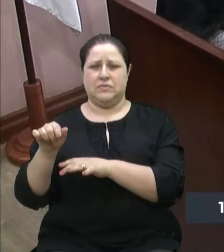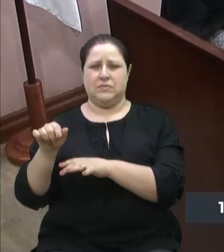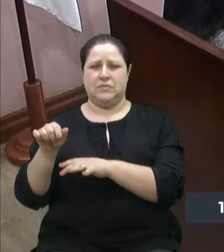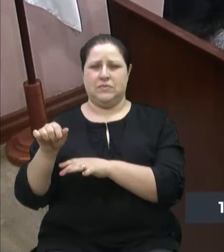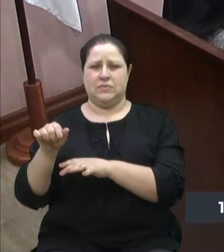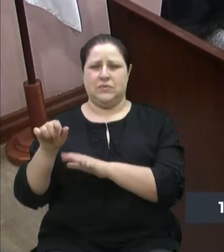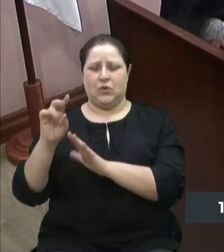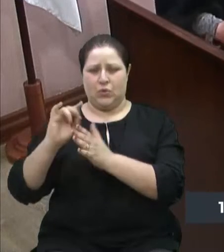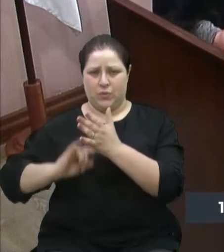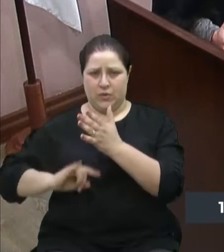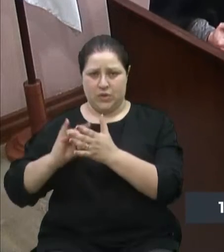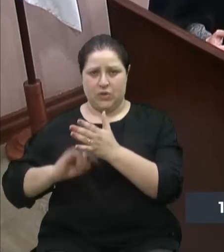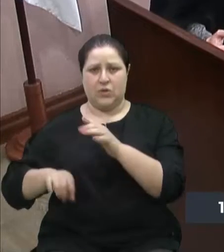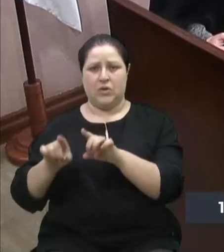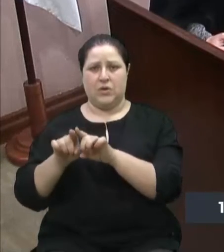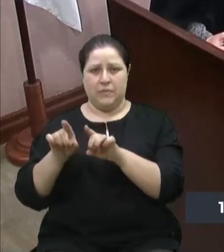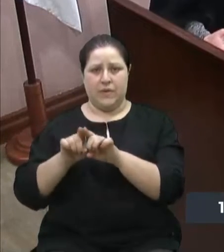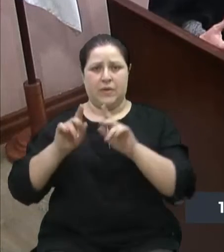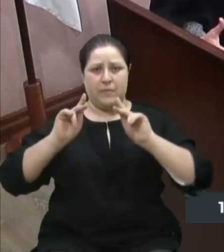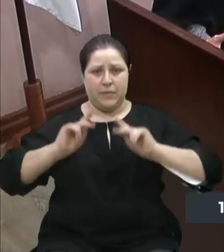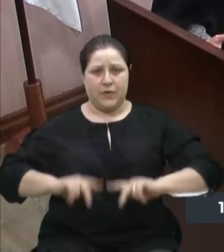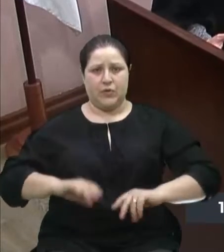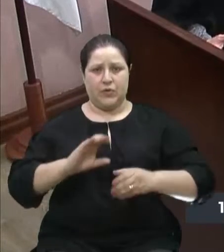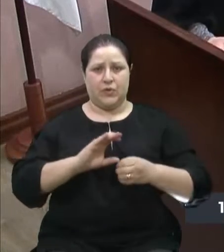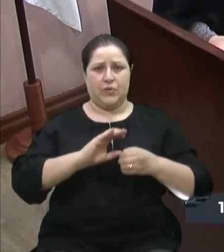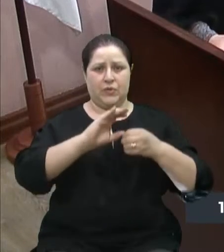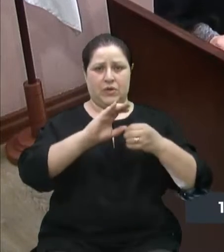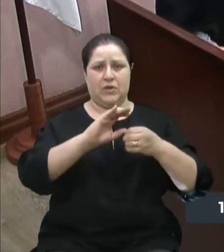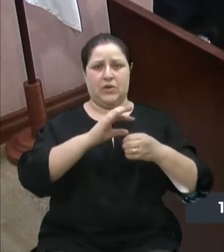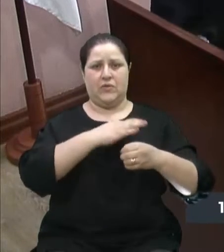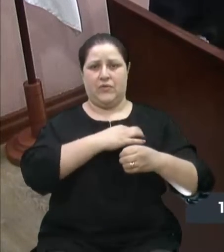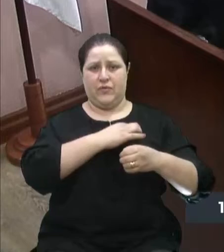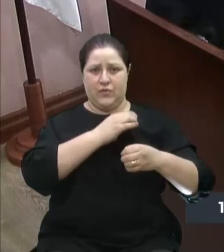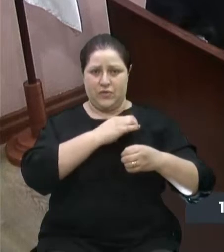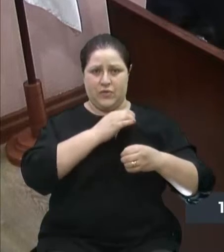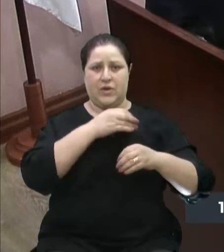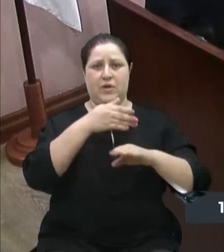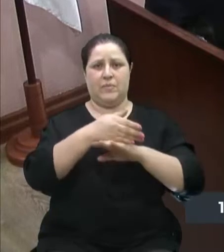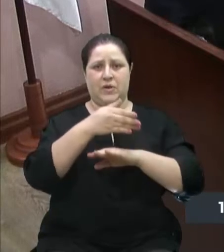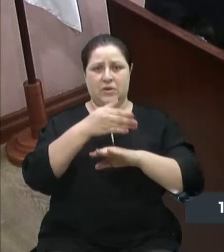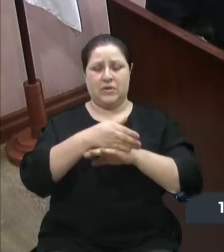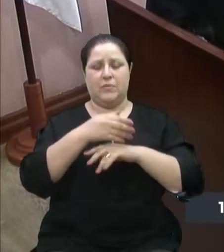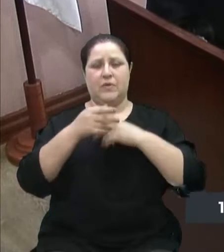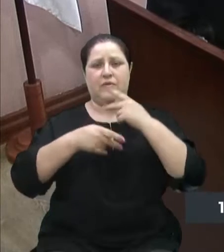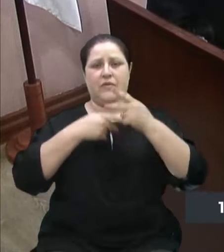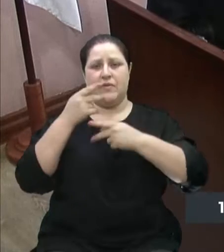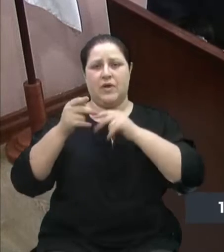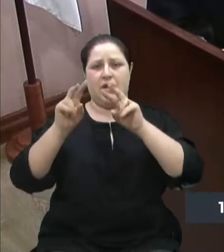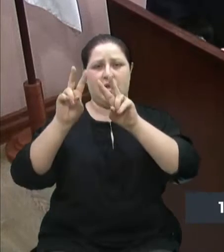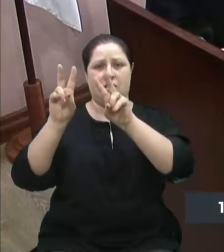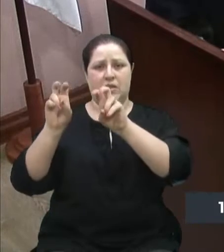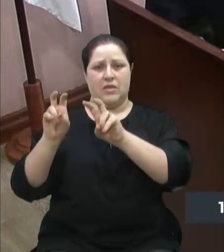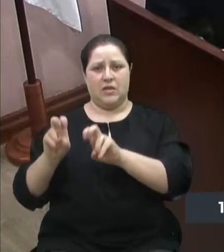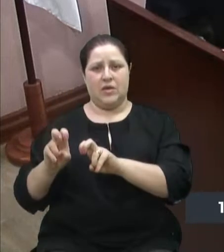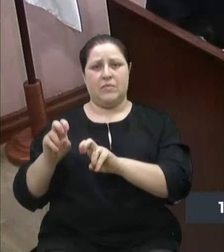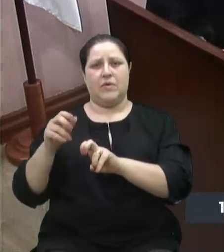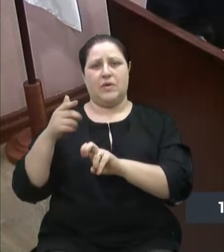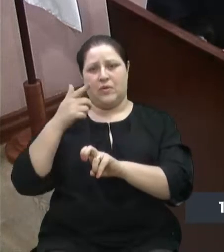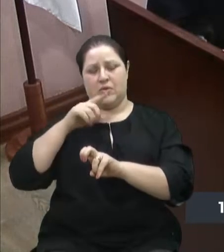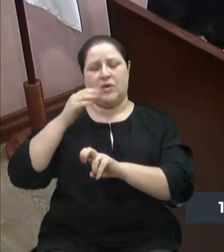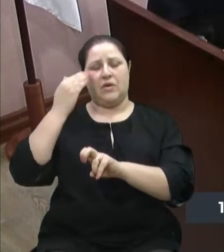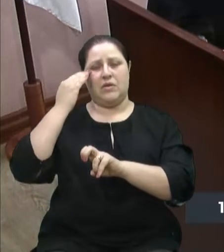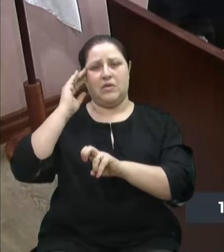agradecer, porque conselheiros são pessoas voluntárias que estão lá falando sobre um tema, né, que eles compreendem que lhe